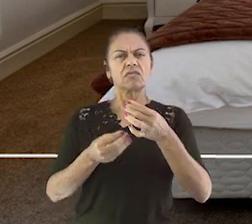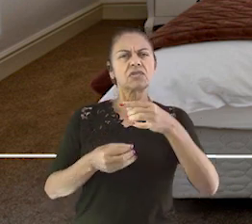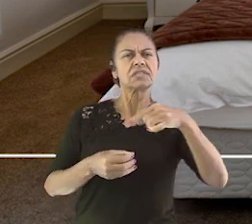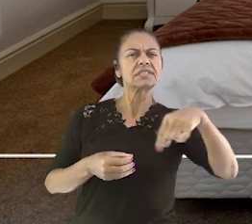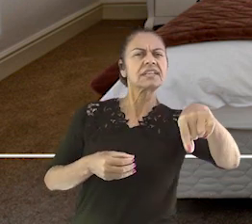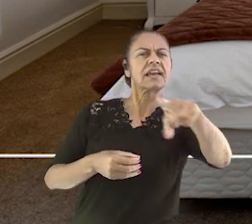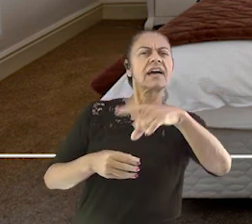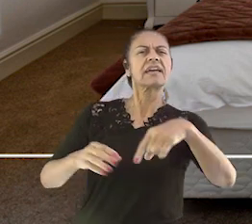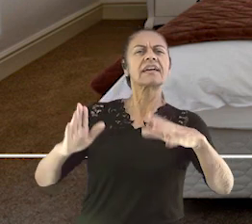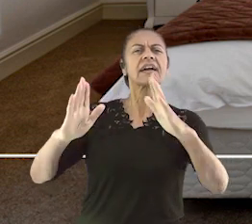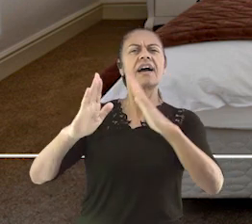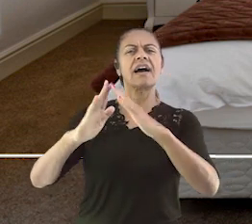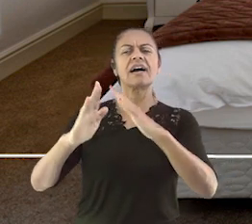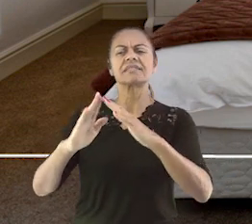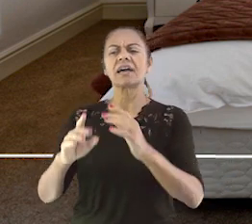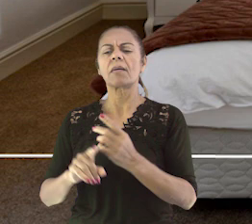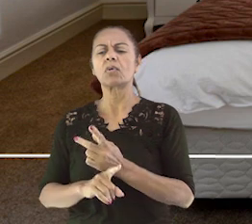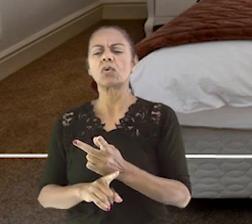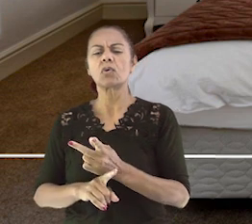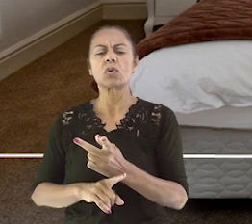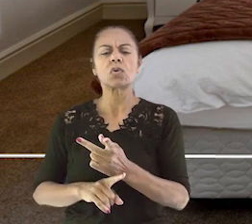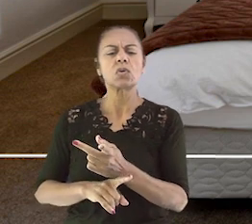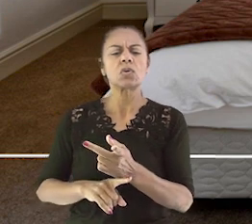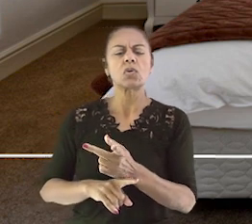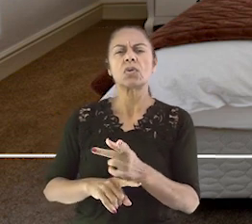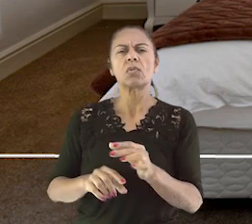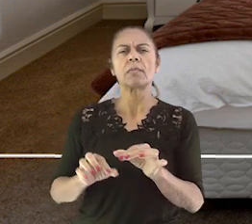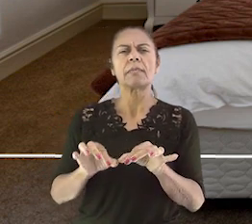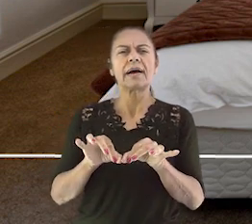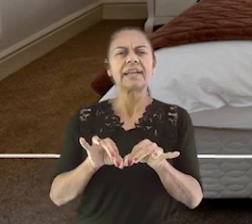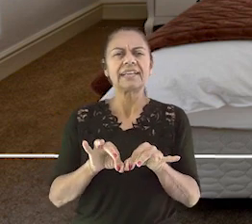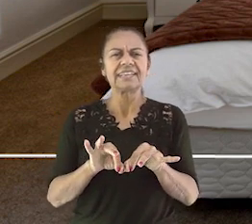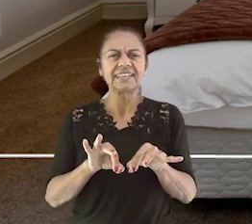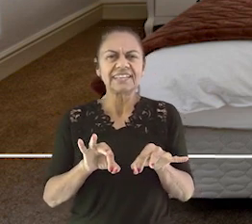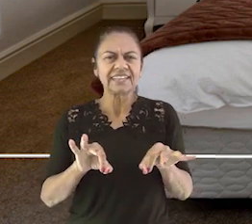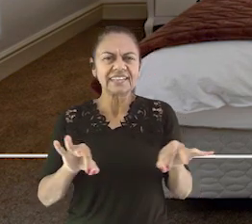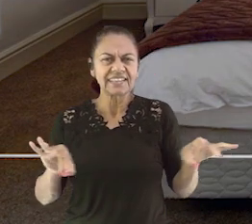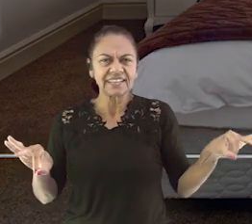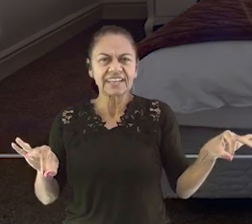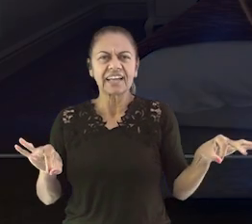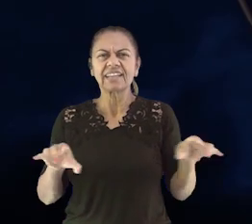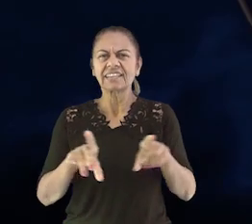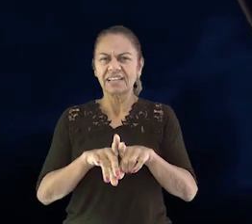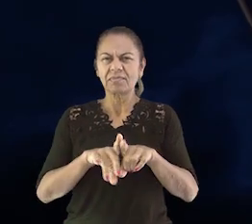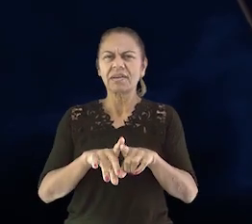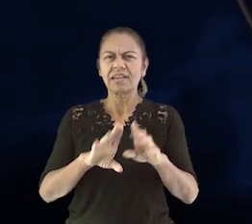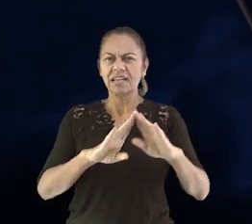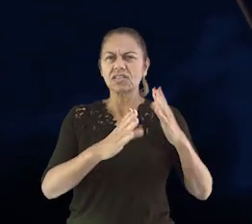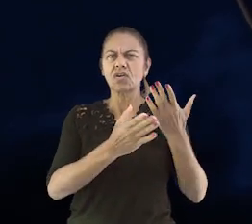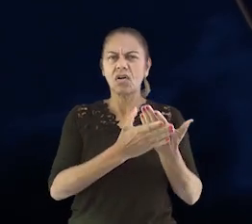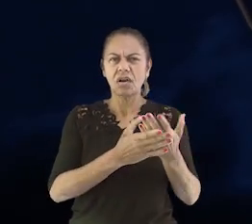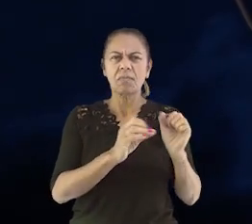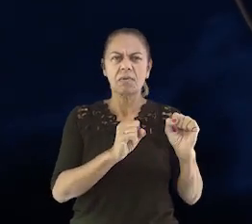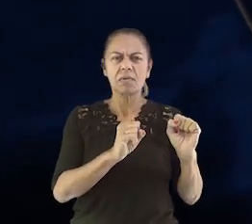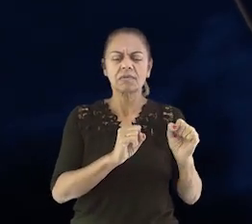linha aí no chão da sua casa. Rápido, rápido, rápido! É, isso mesmo, pode ser na escola.